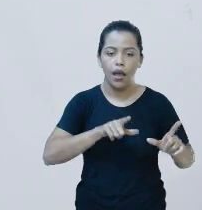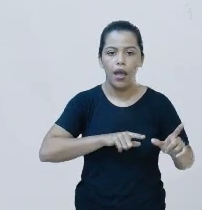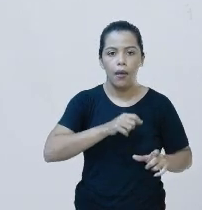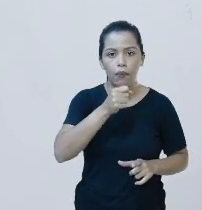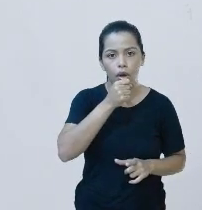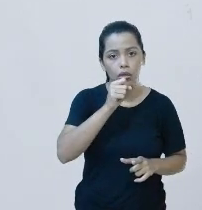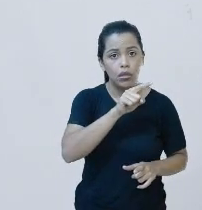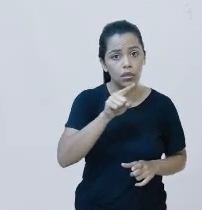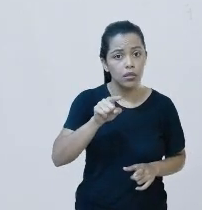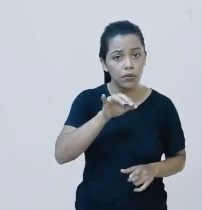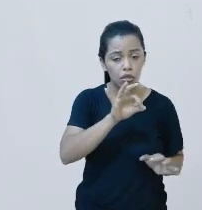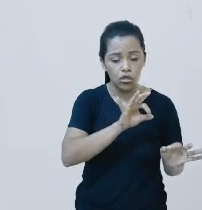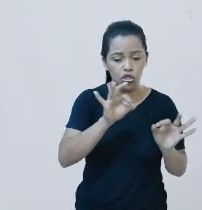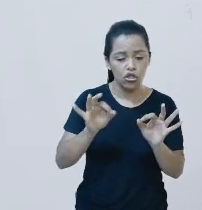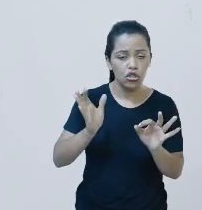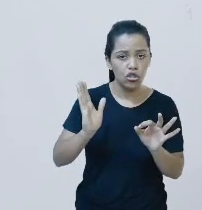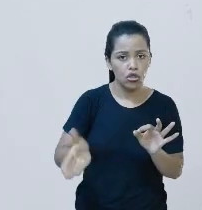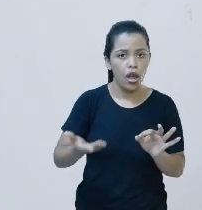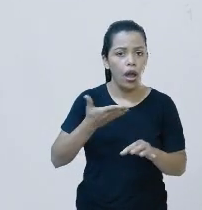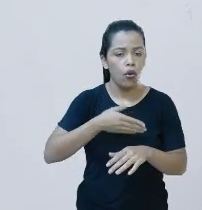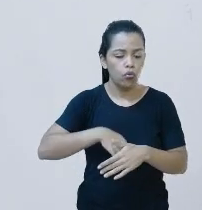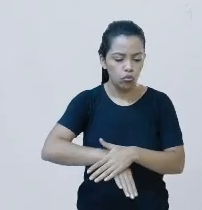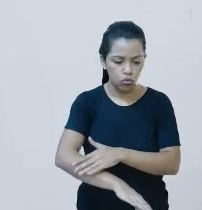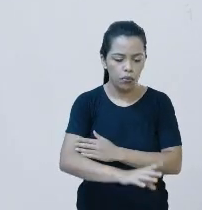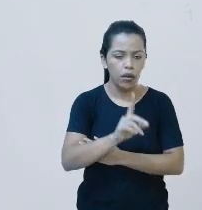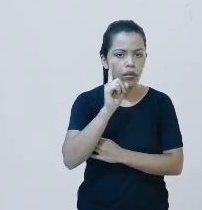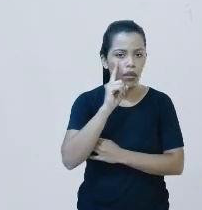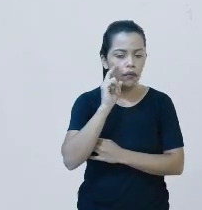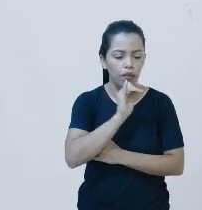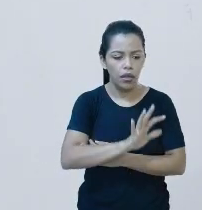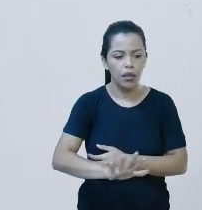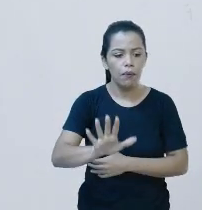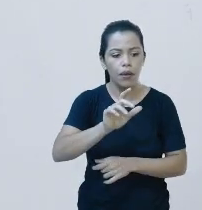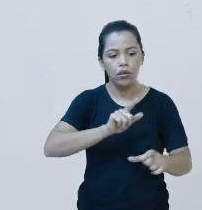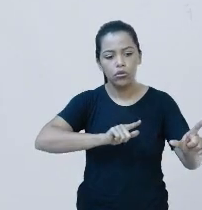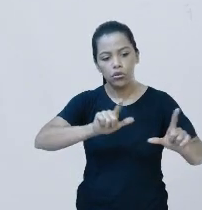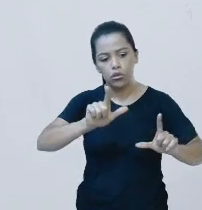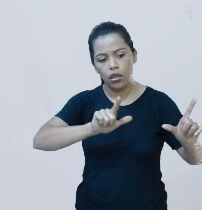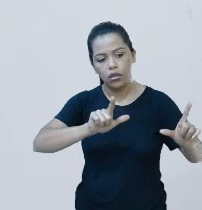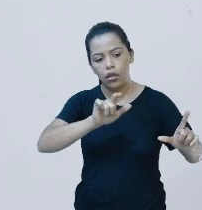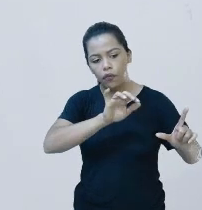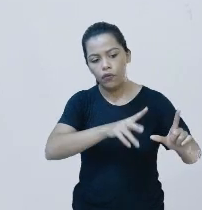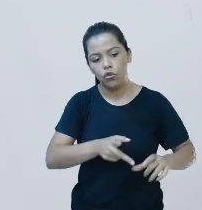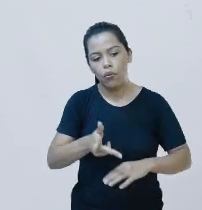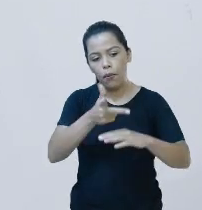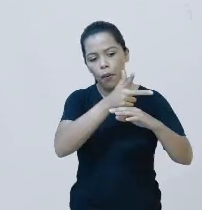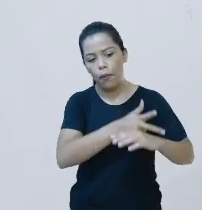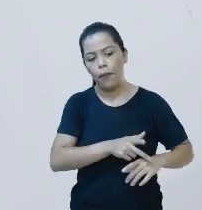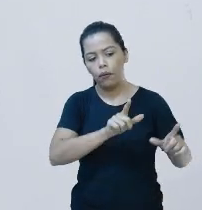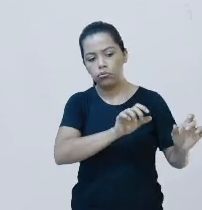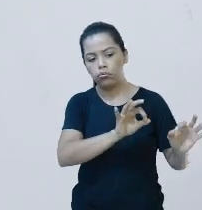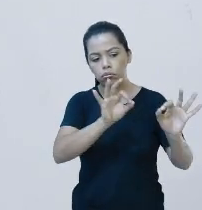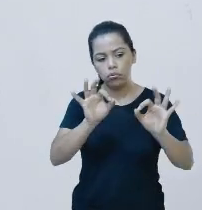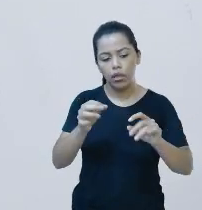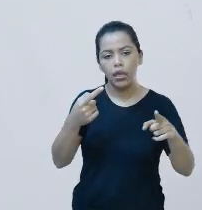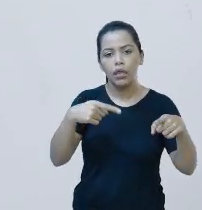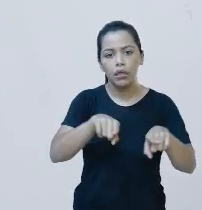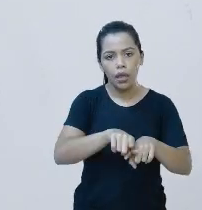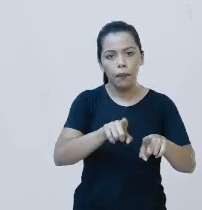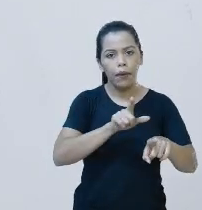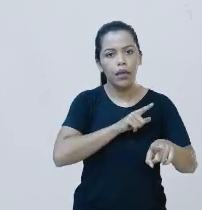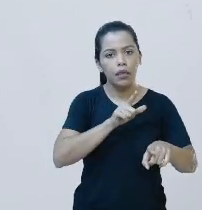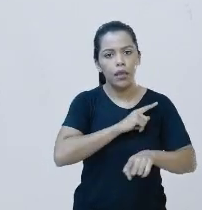assistiu reportagens está acostumado a ver imagens na tela, ver o vídeo lá passando e ter sempre